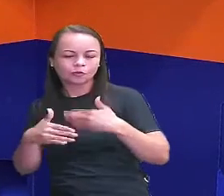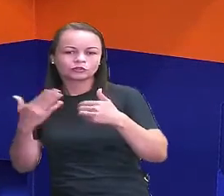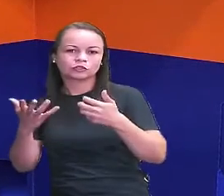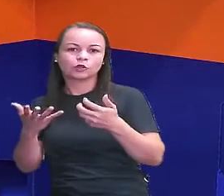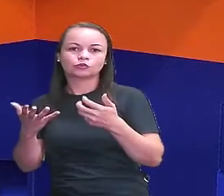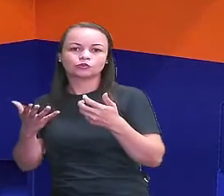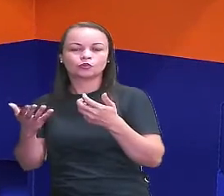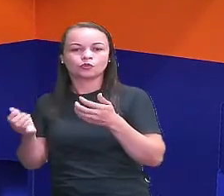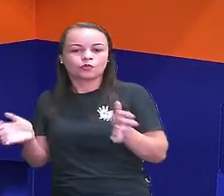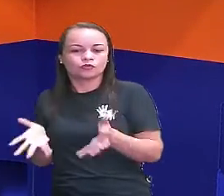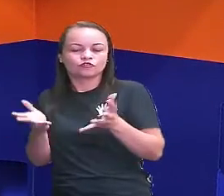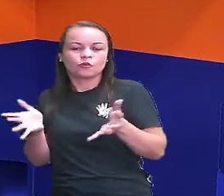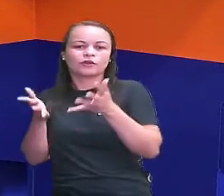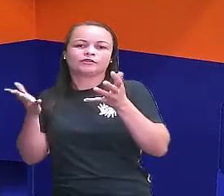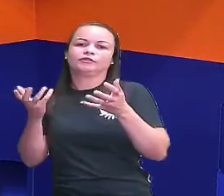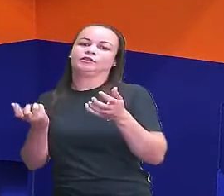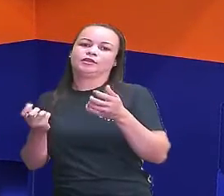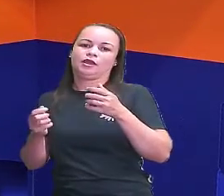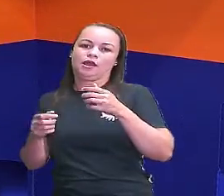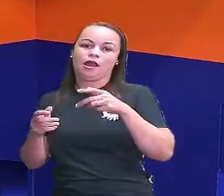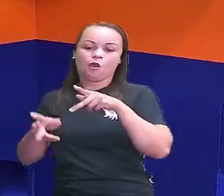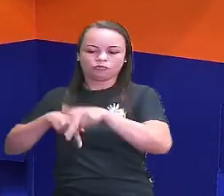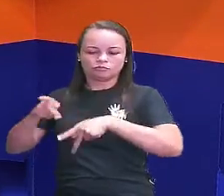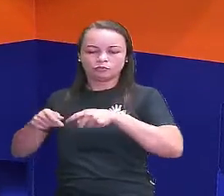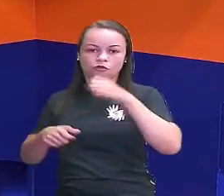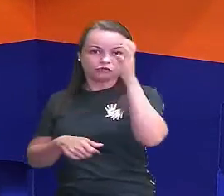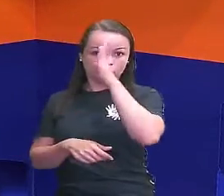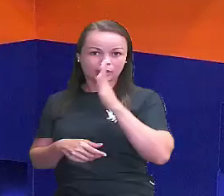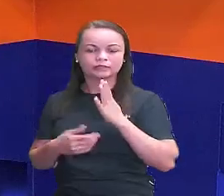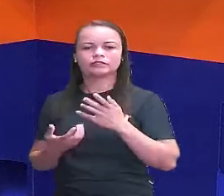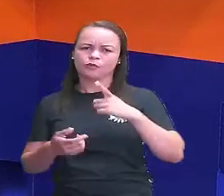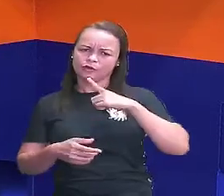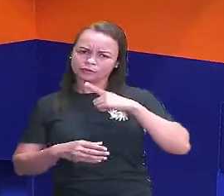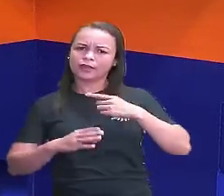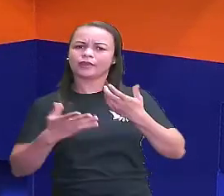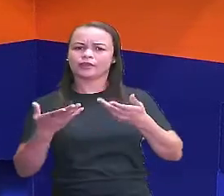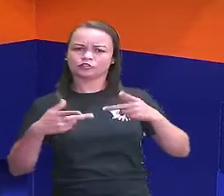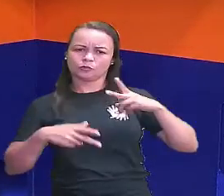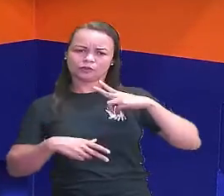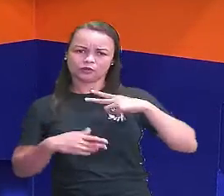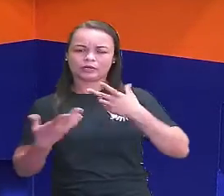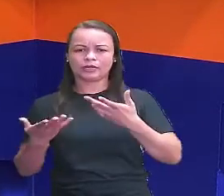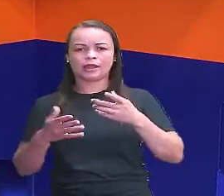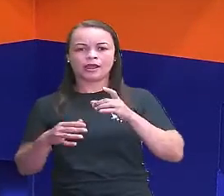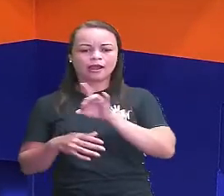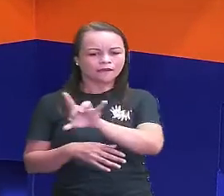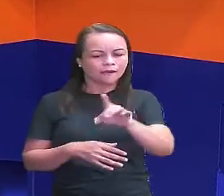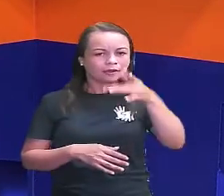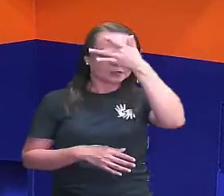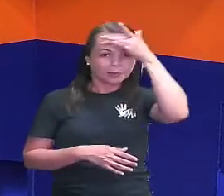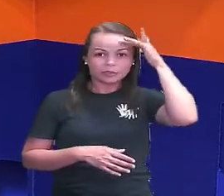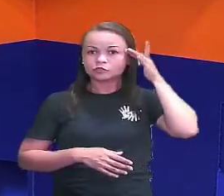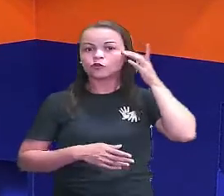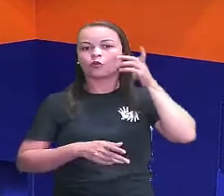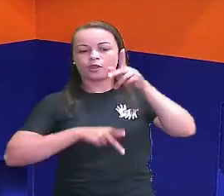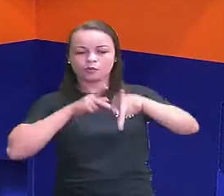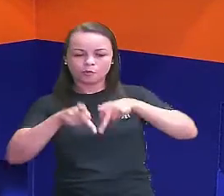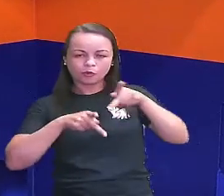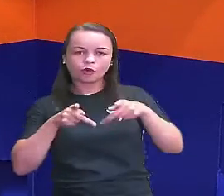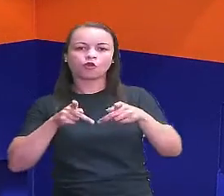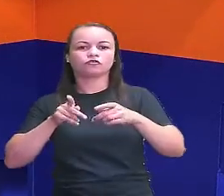brasileiro, sendo que ainda assim se mantém as particularidades. Cada pessoa tem a sua identidade, cada povo também tem a